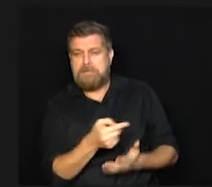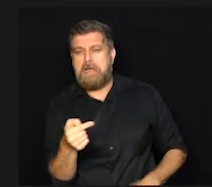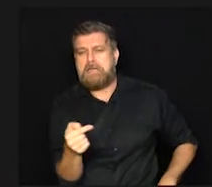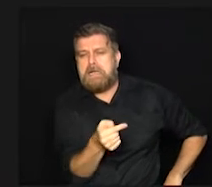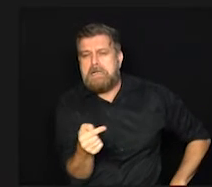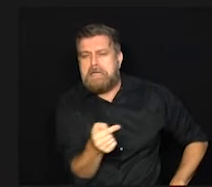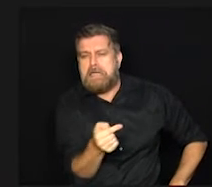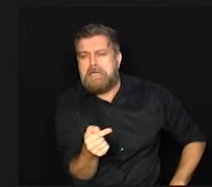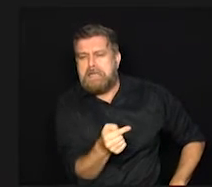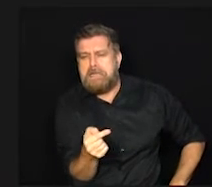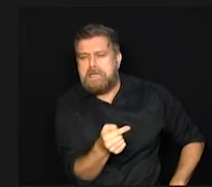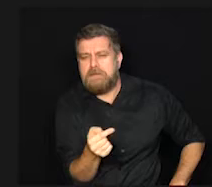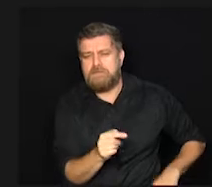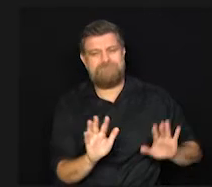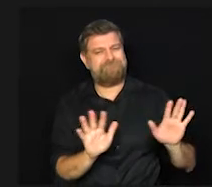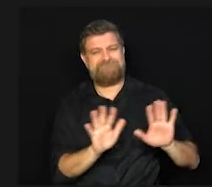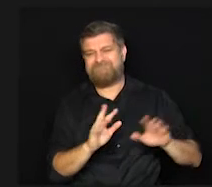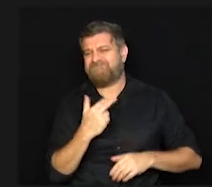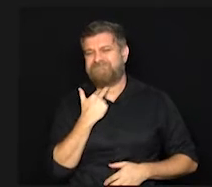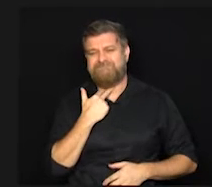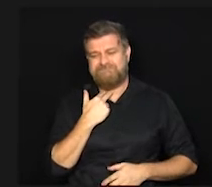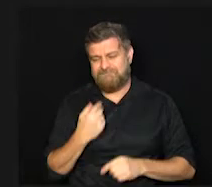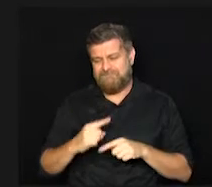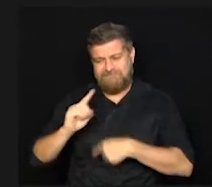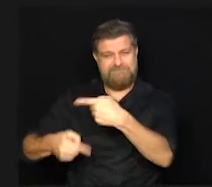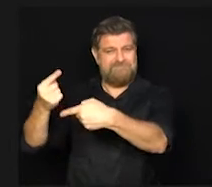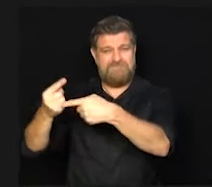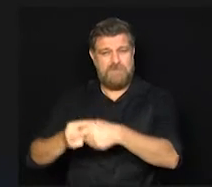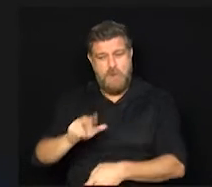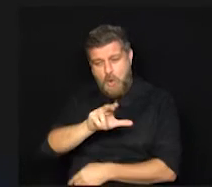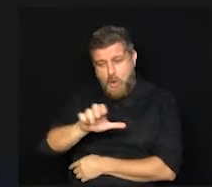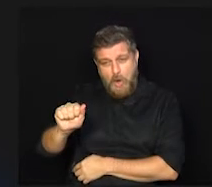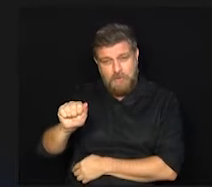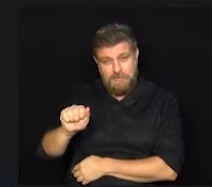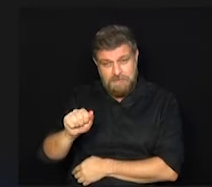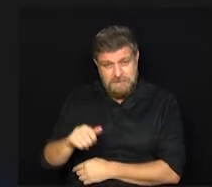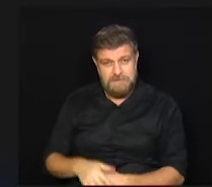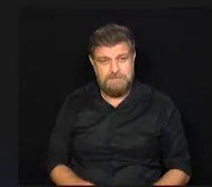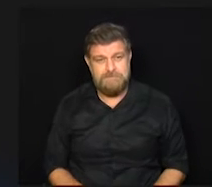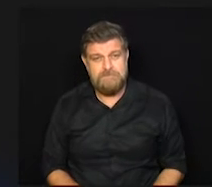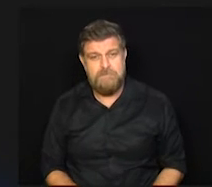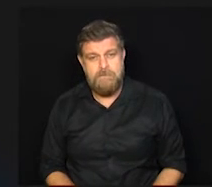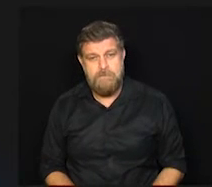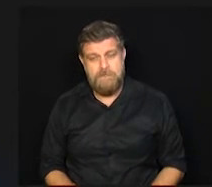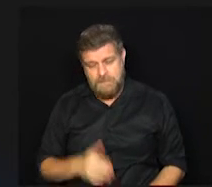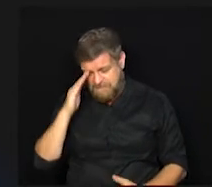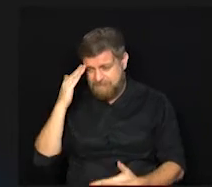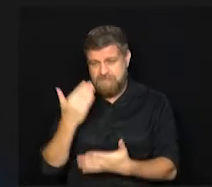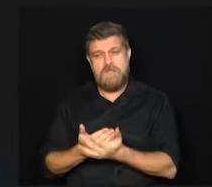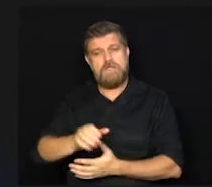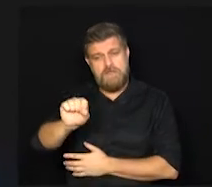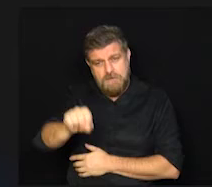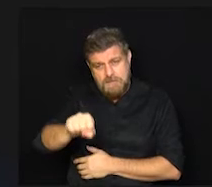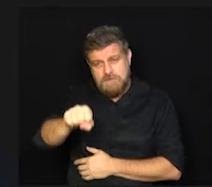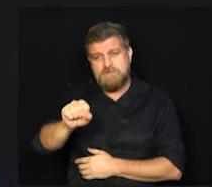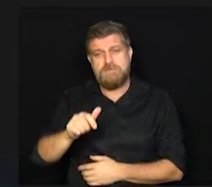dando certo, a gente nunca vai chegar, né, a lugar nenhum. Então, eu acredito sim,